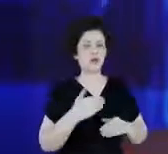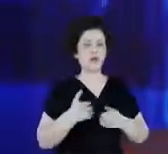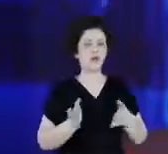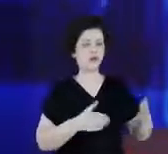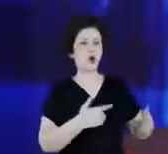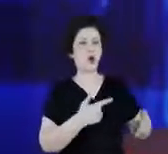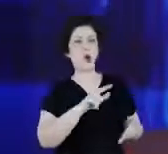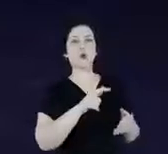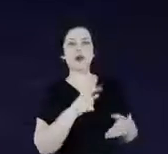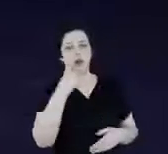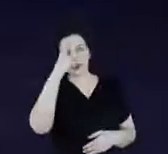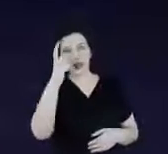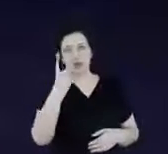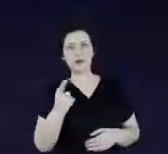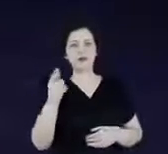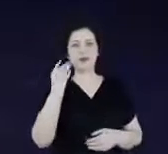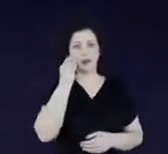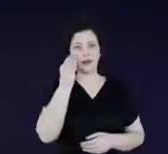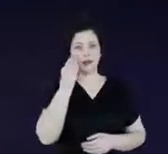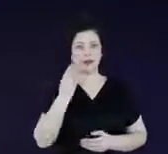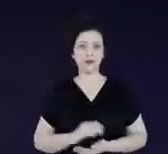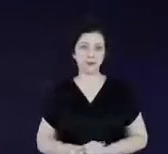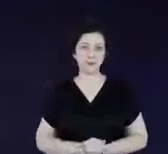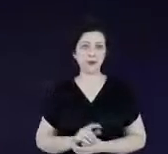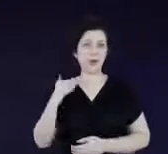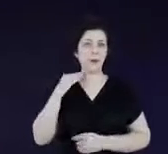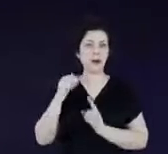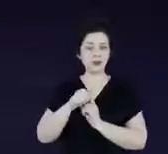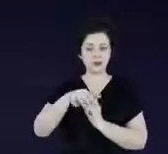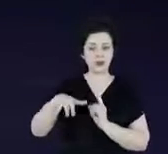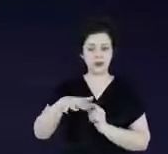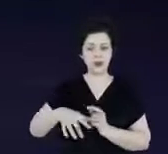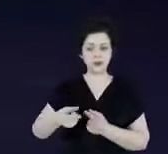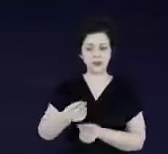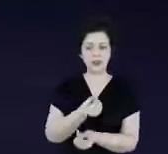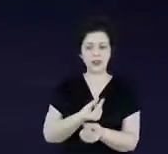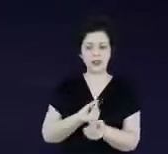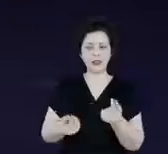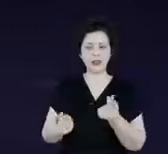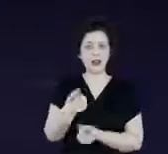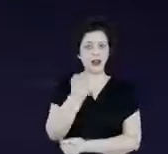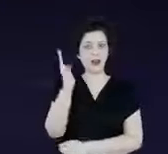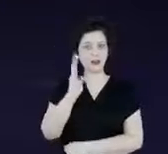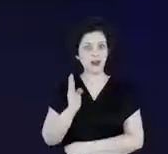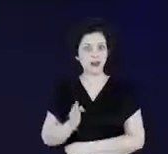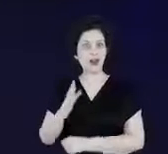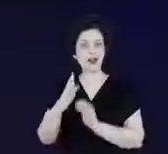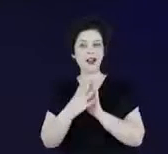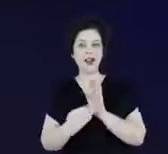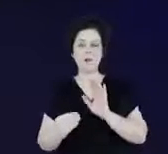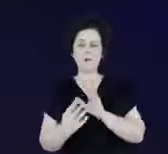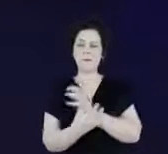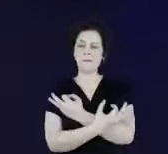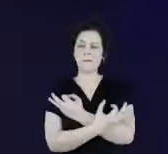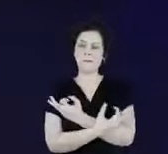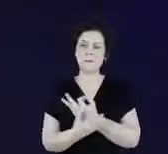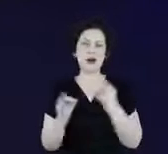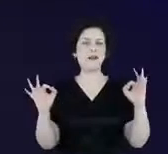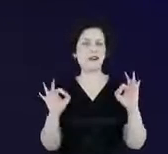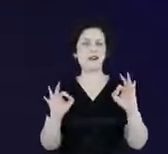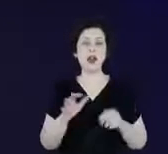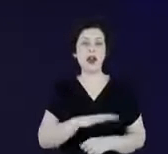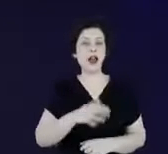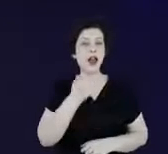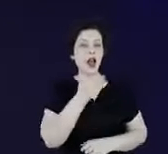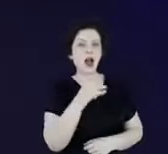próxima na próxima tentativa é o banco central né é o mercado financeiro brasileiro Então realmente é um exemplo ímpar Khan e o setor